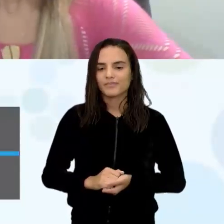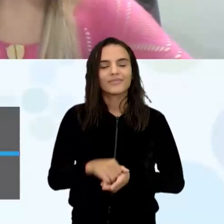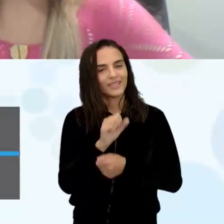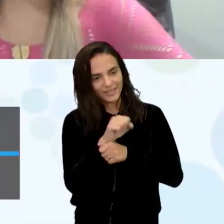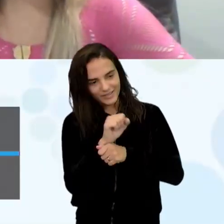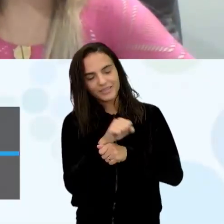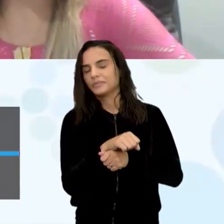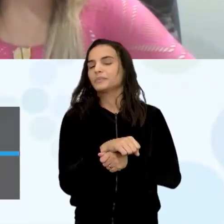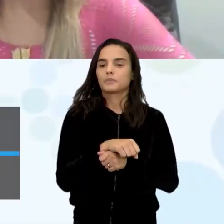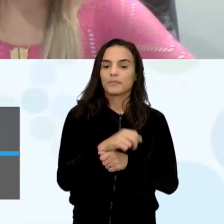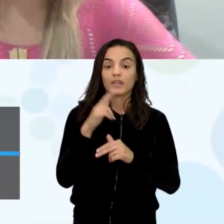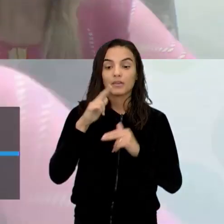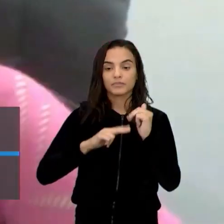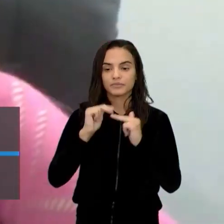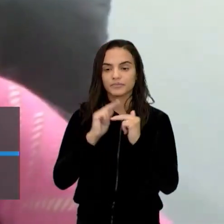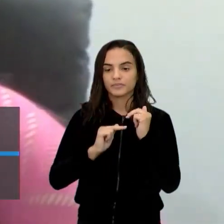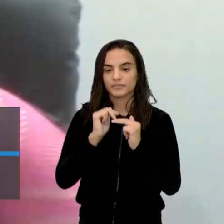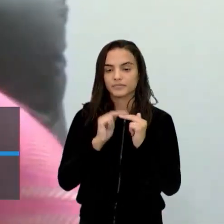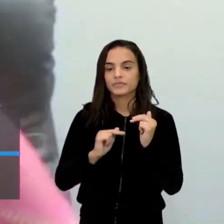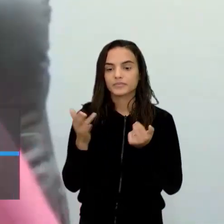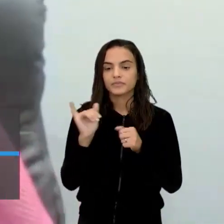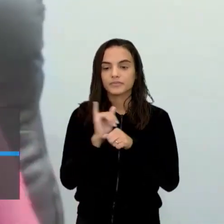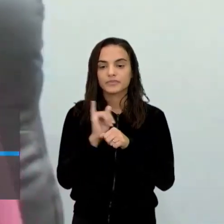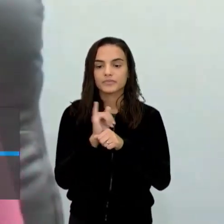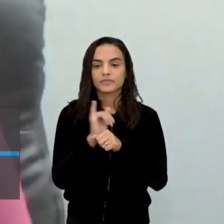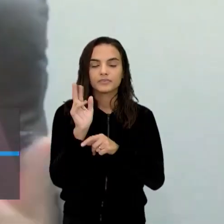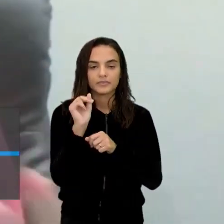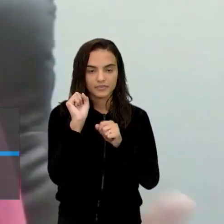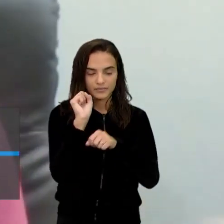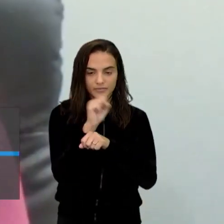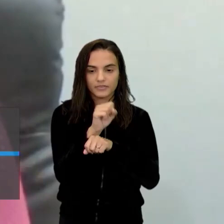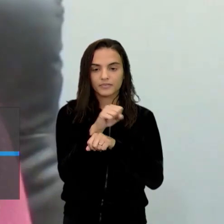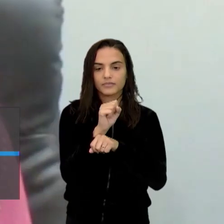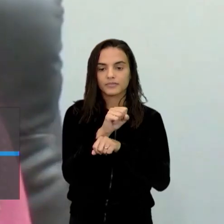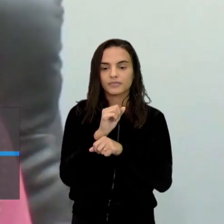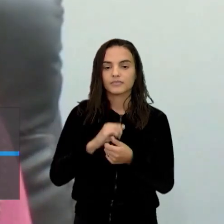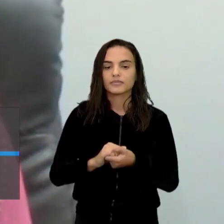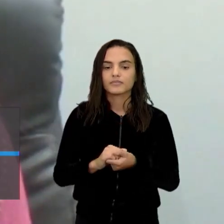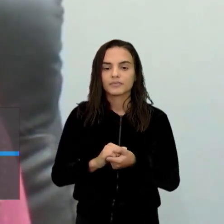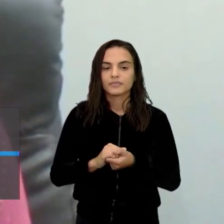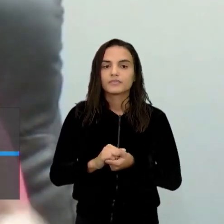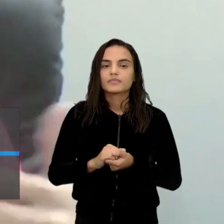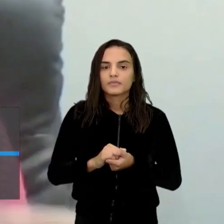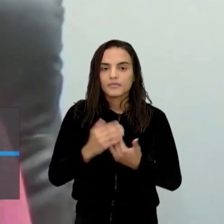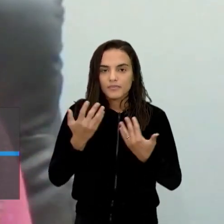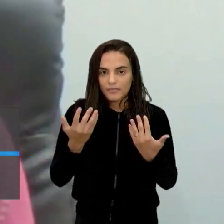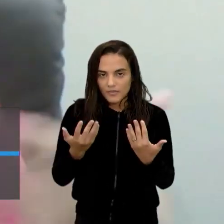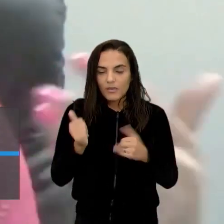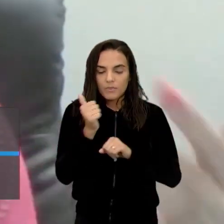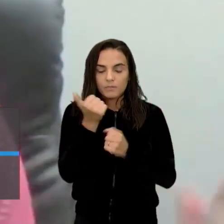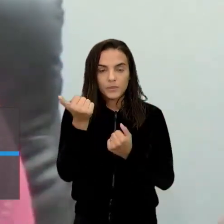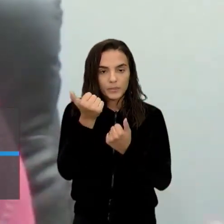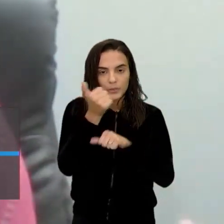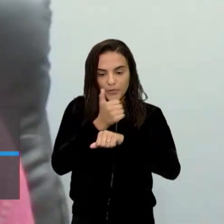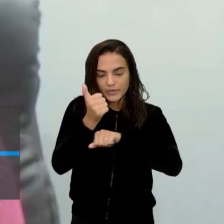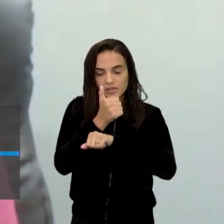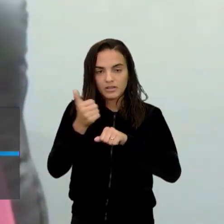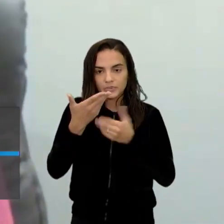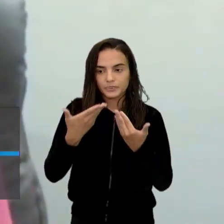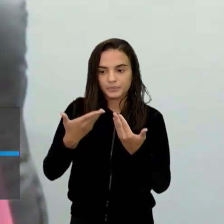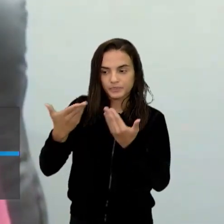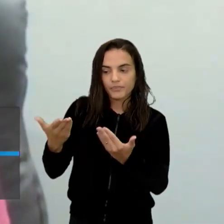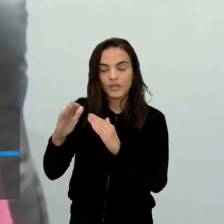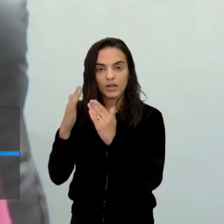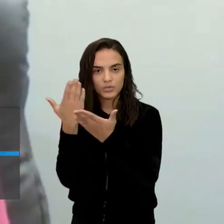Sim, esses materiais das salas de recursos, sim. Esse do profissional de atendimento escolar, que é